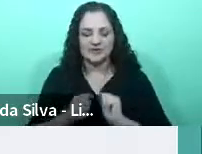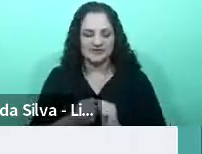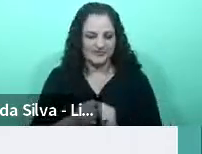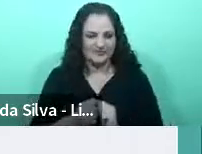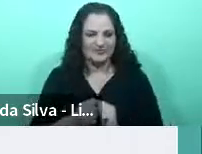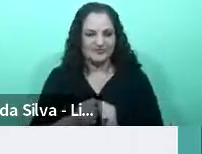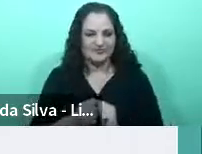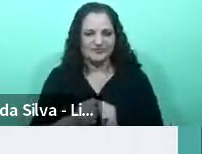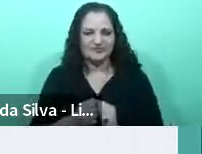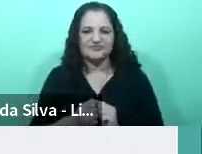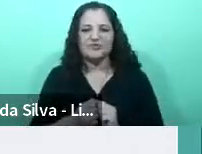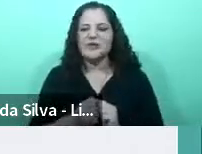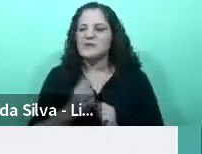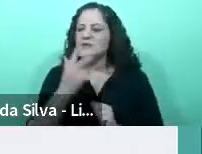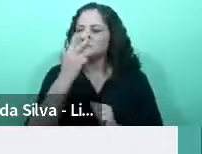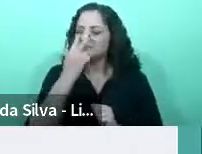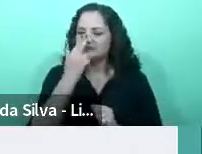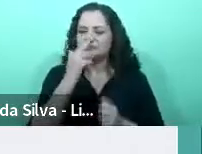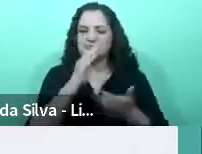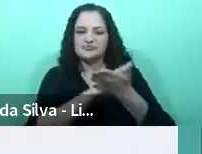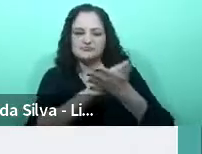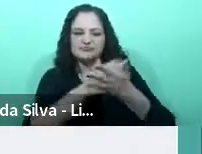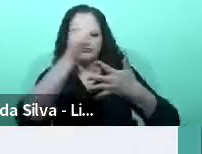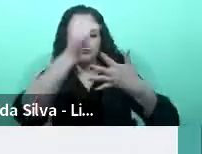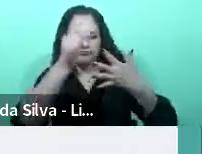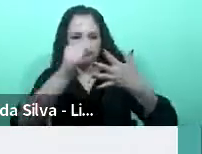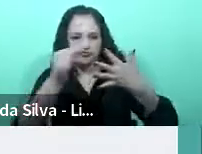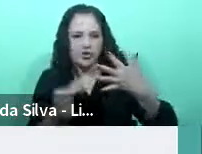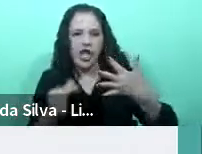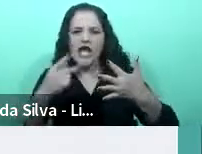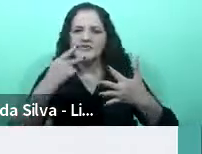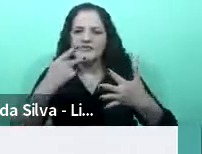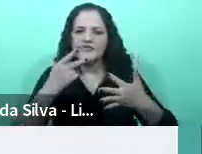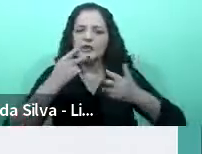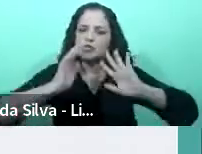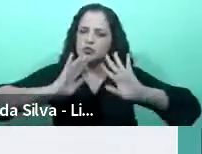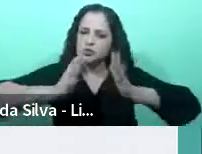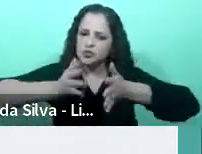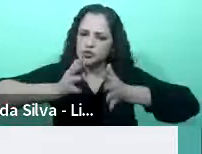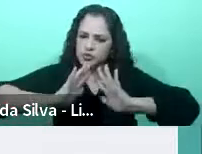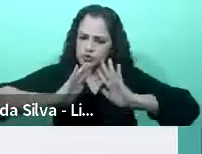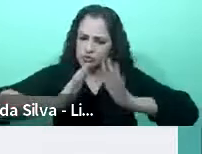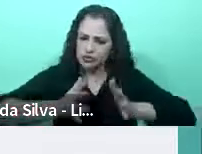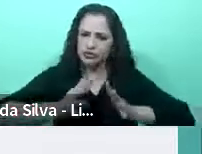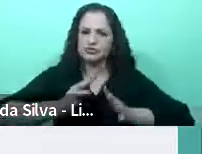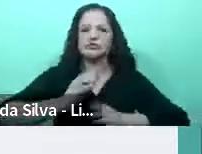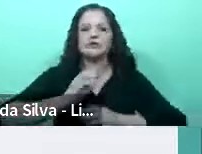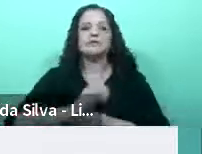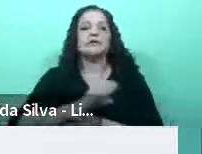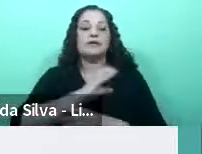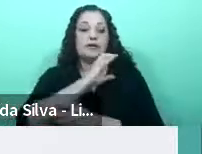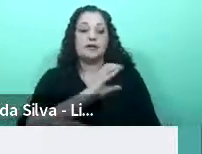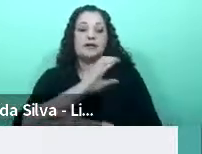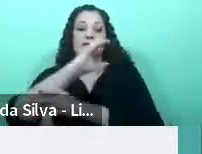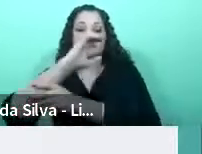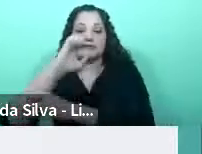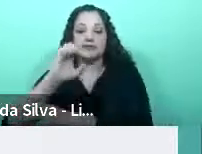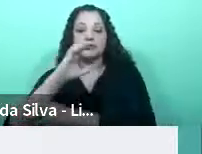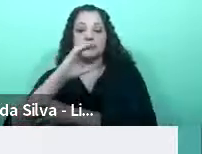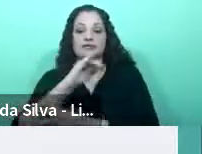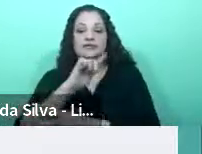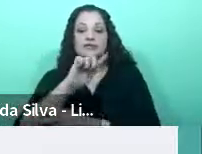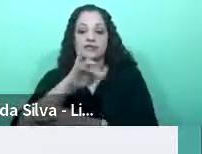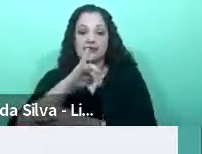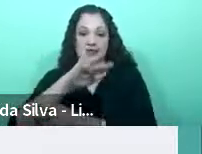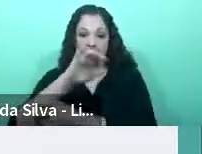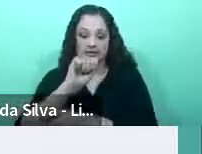fazendo eco alguns pontos que já foram elucidados tanto pela Cissa quanto pelo professor